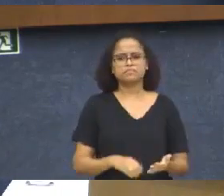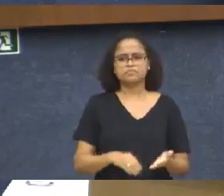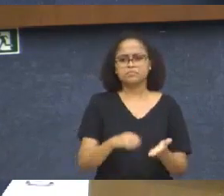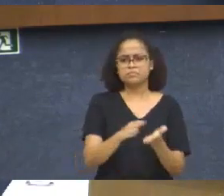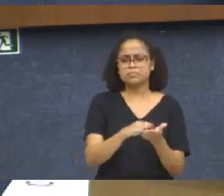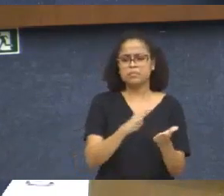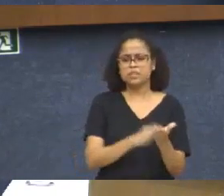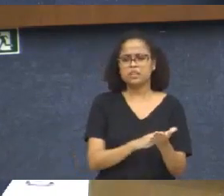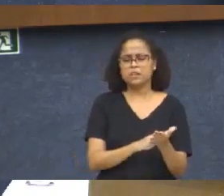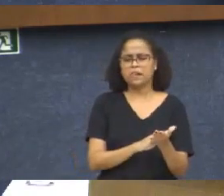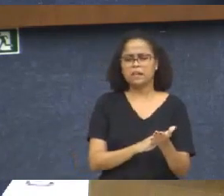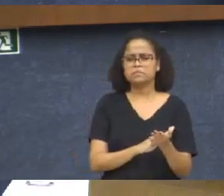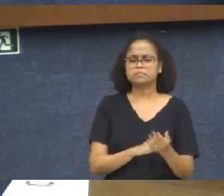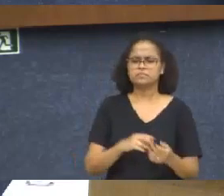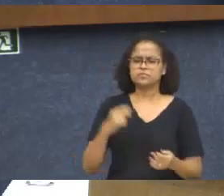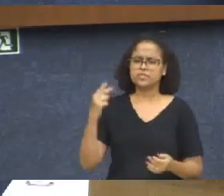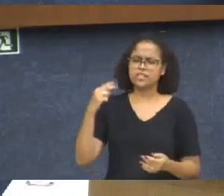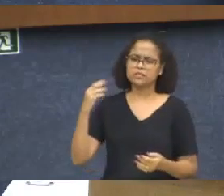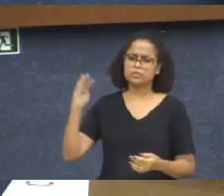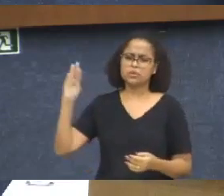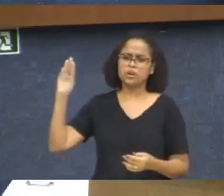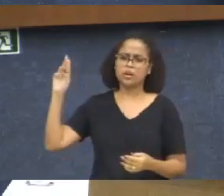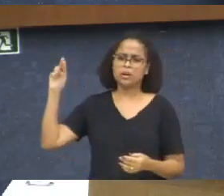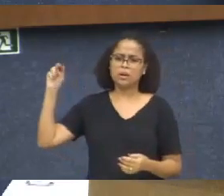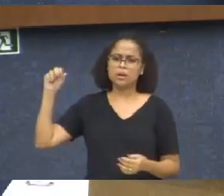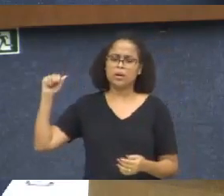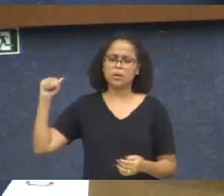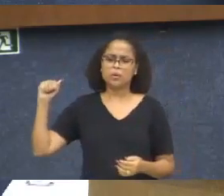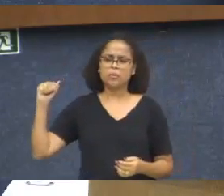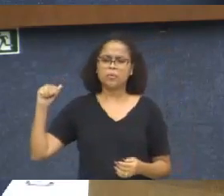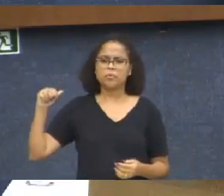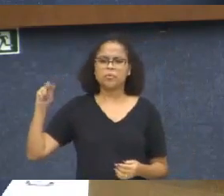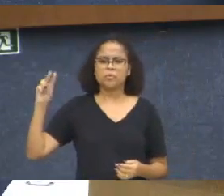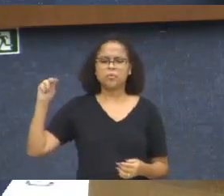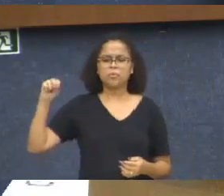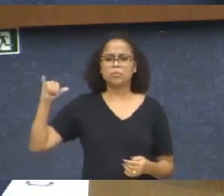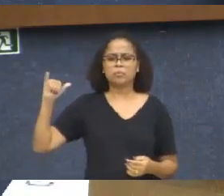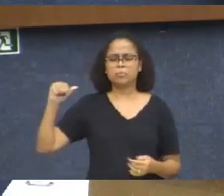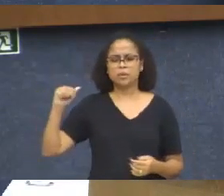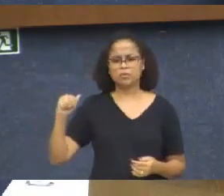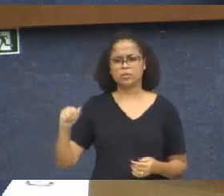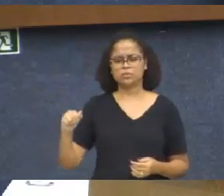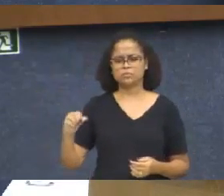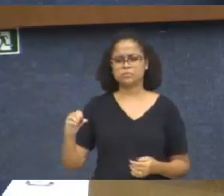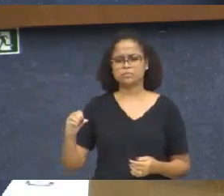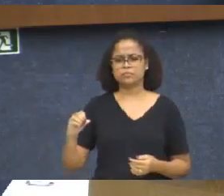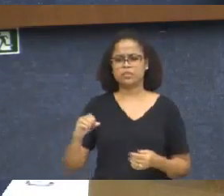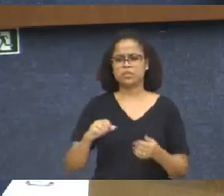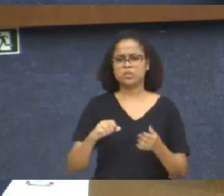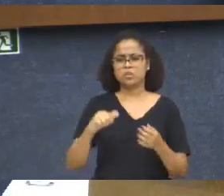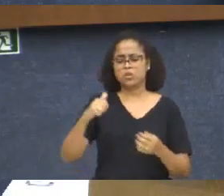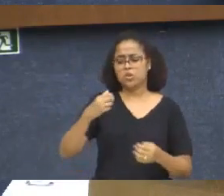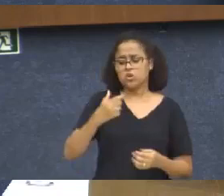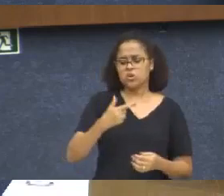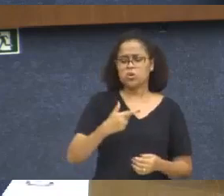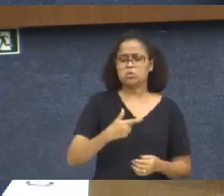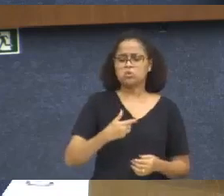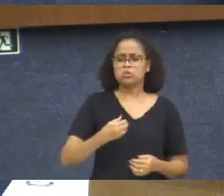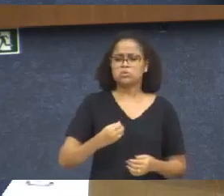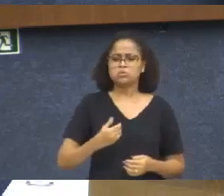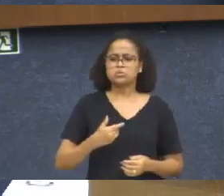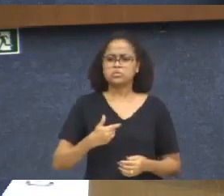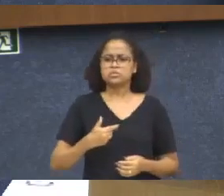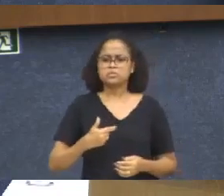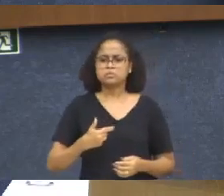terem uma ideia, existem multas aplicadas em 2015, 2017,